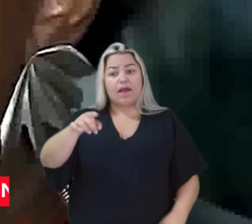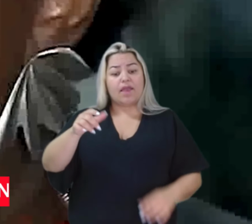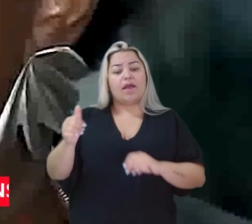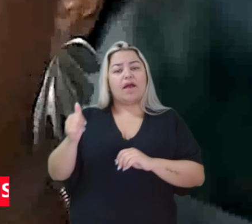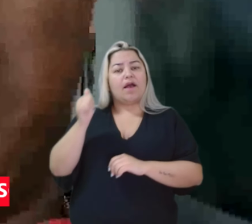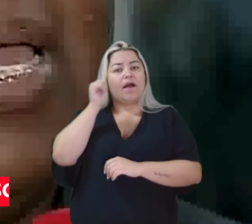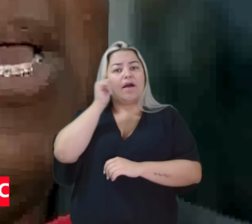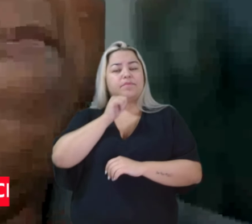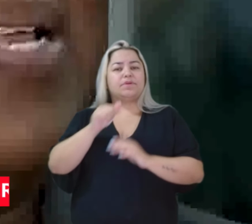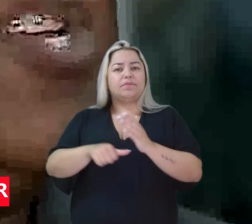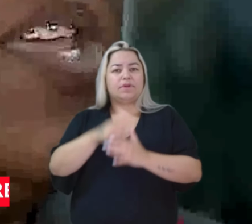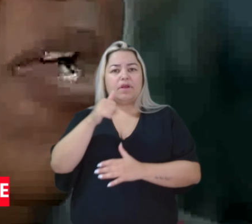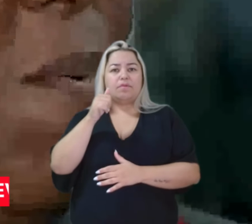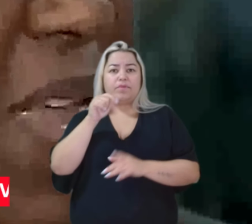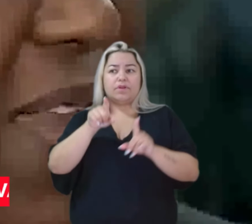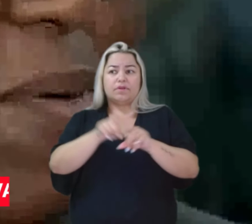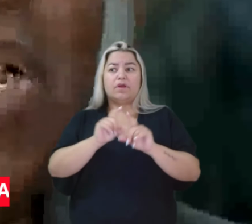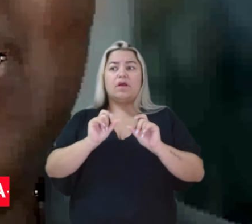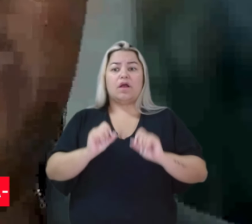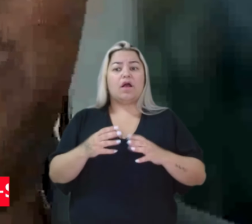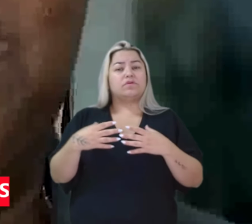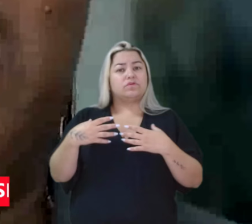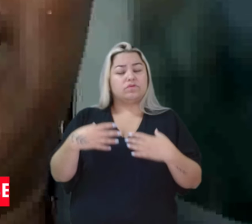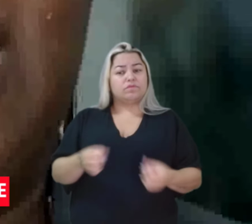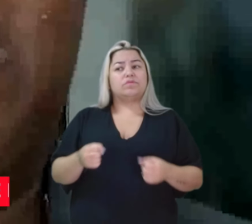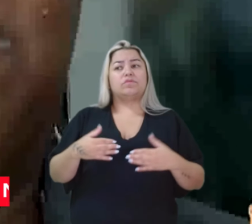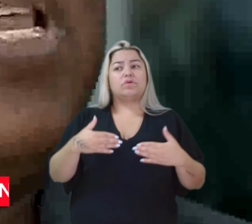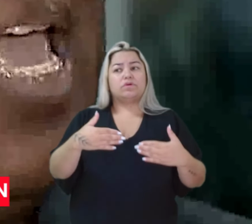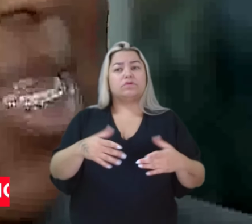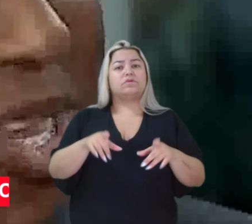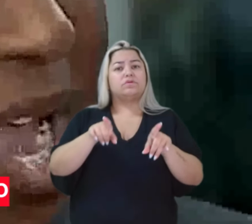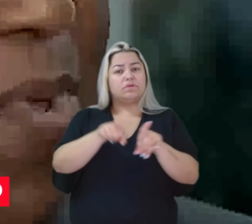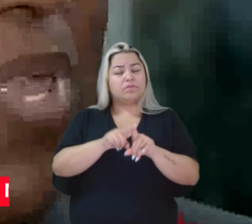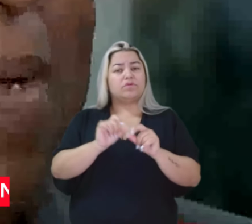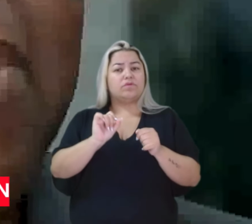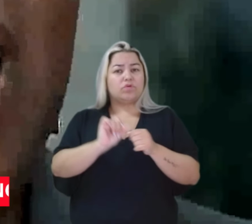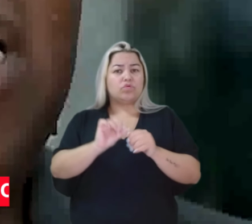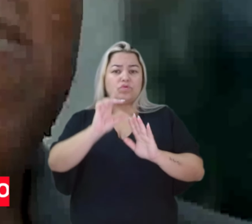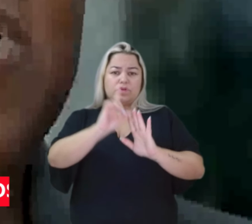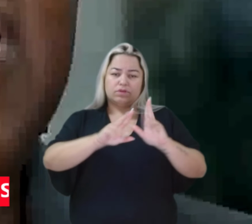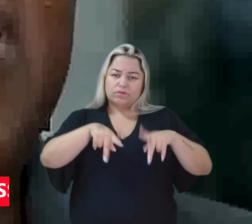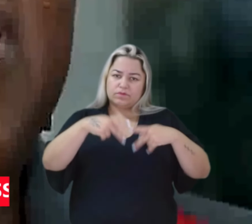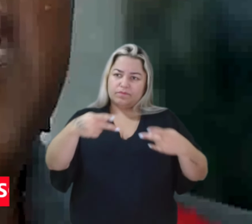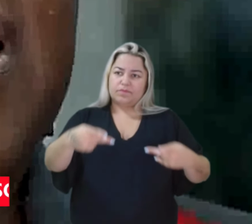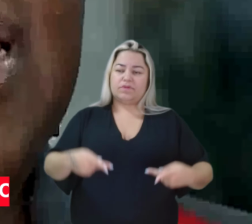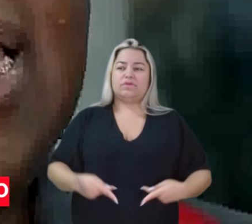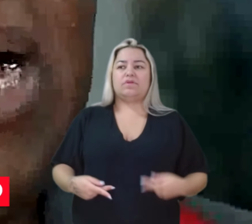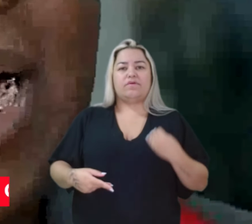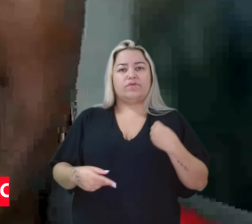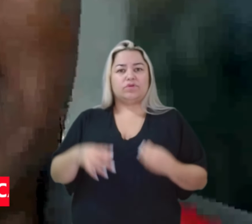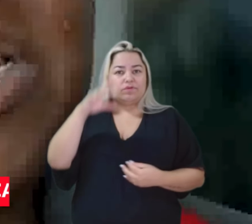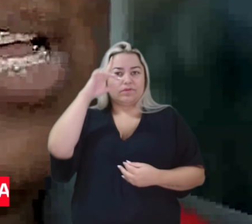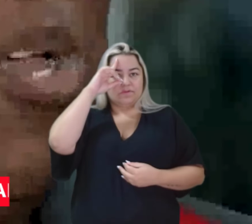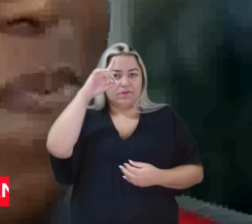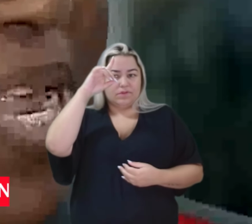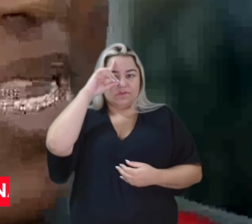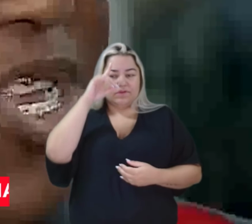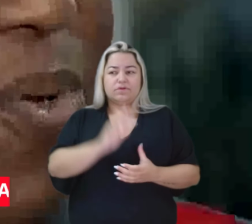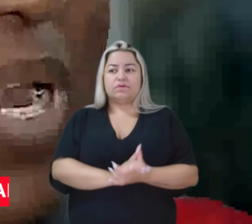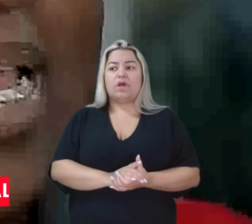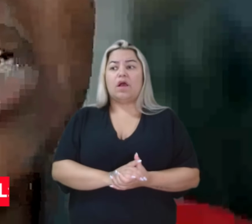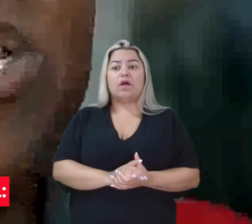mulher negra a assumir a pasta, com o objetivo de materializar os direitos humanos na vida cotidiana. A grande questão